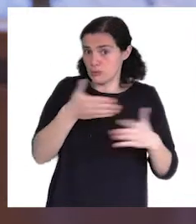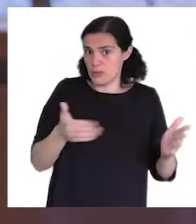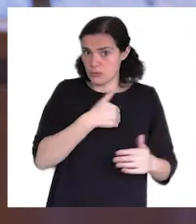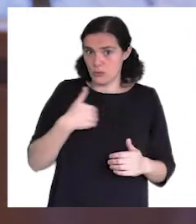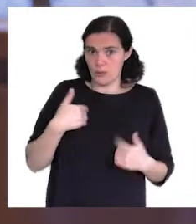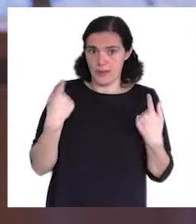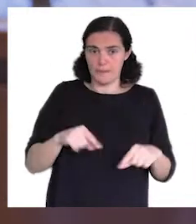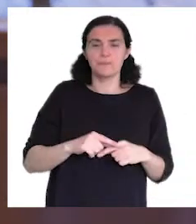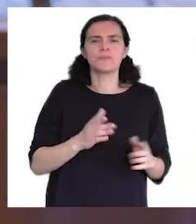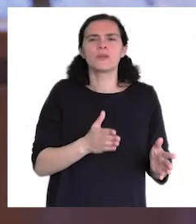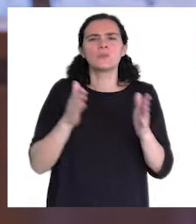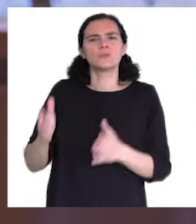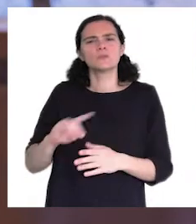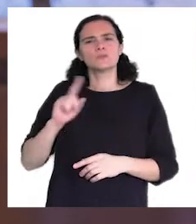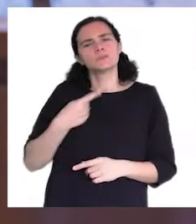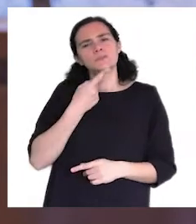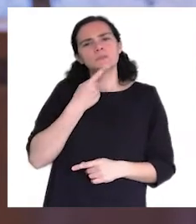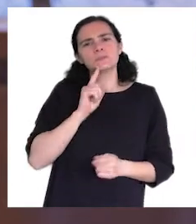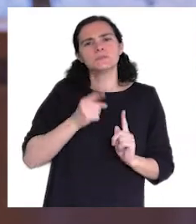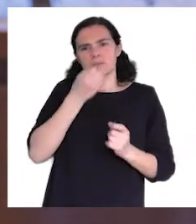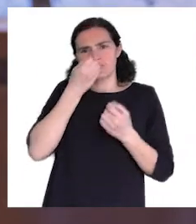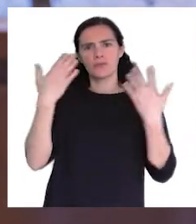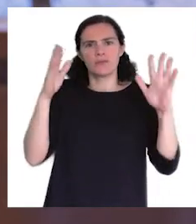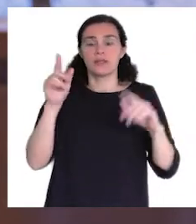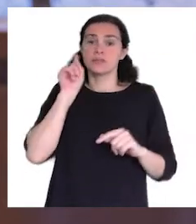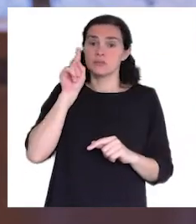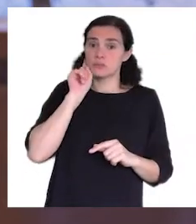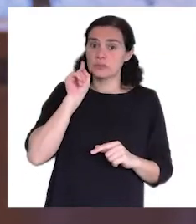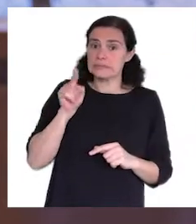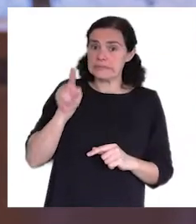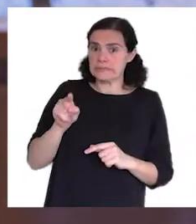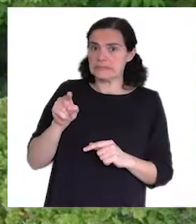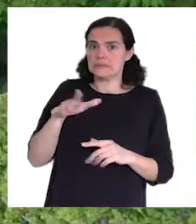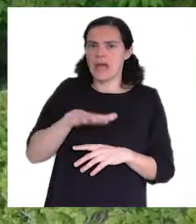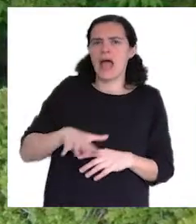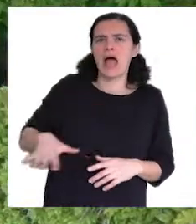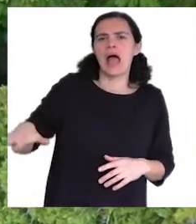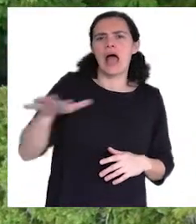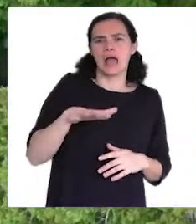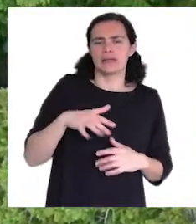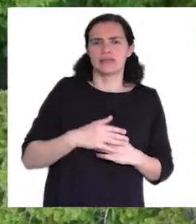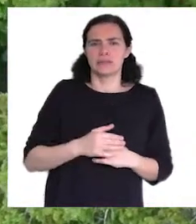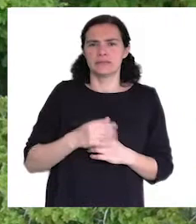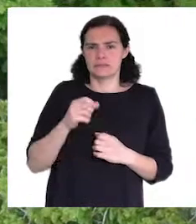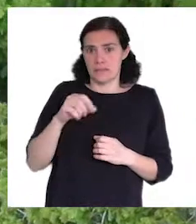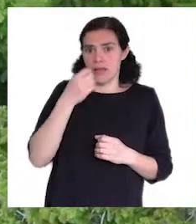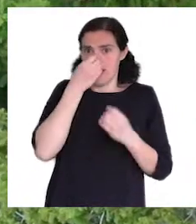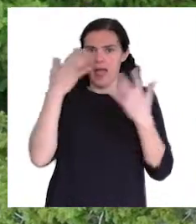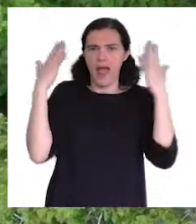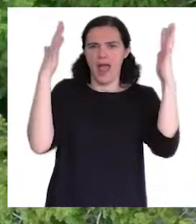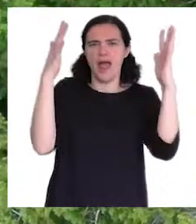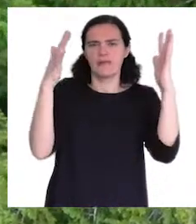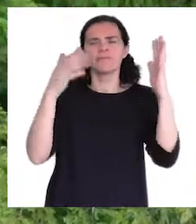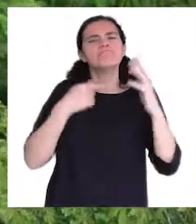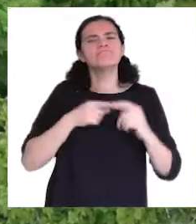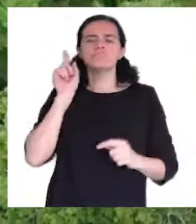espaço saudável. Por outro lado, percebermos também que a floresta e a importância de uma área arbustiva